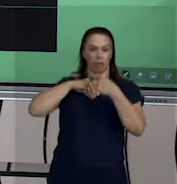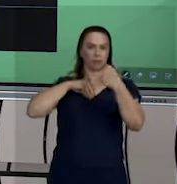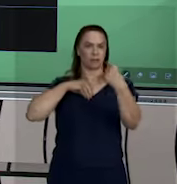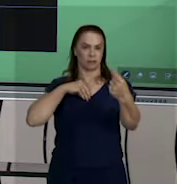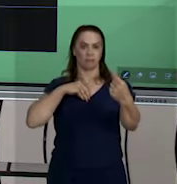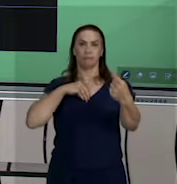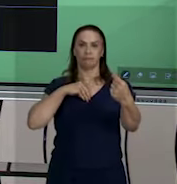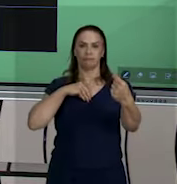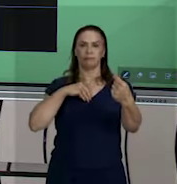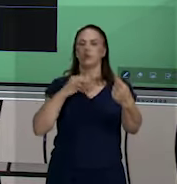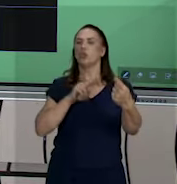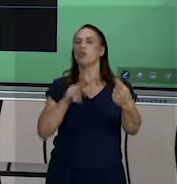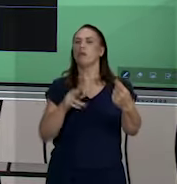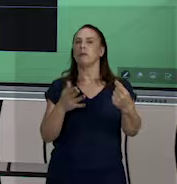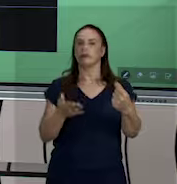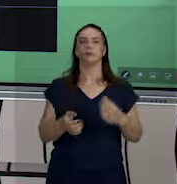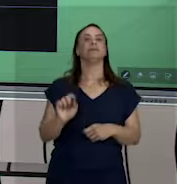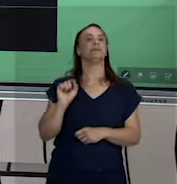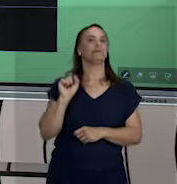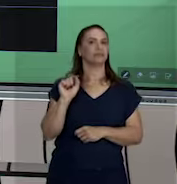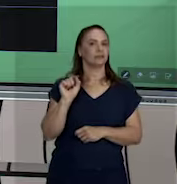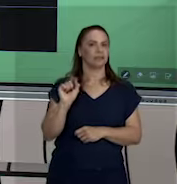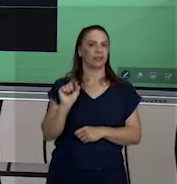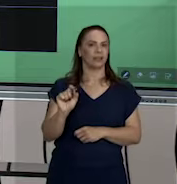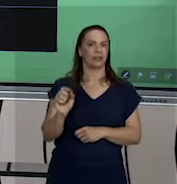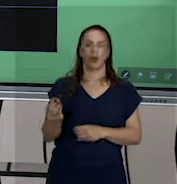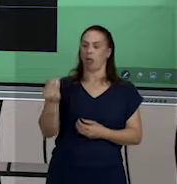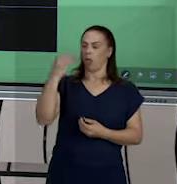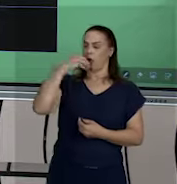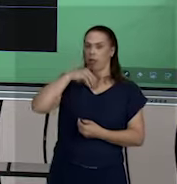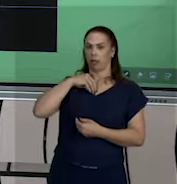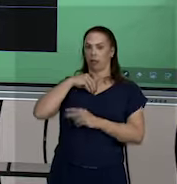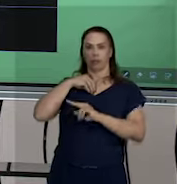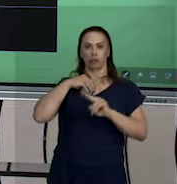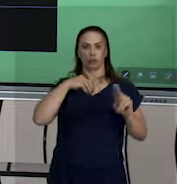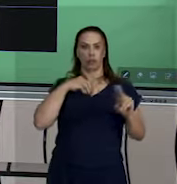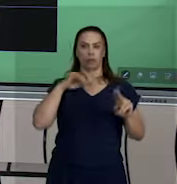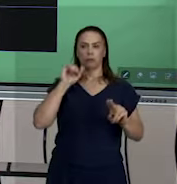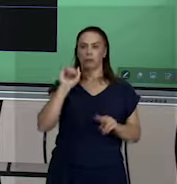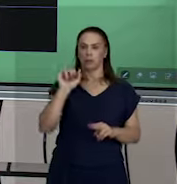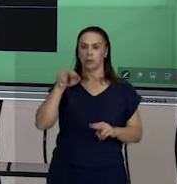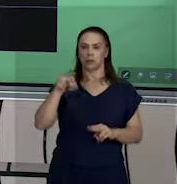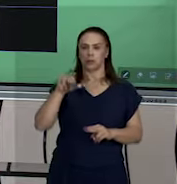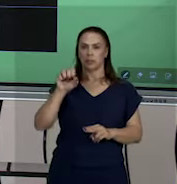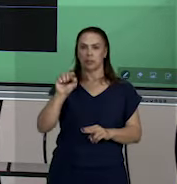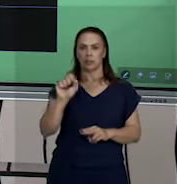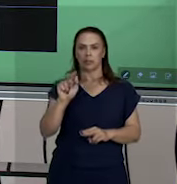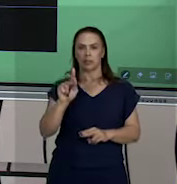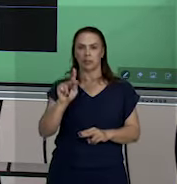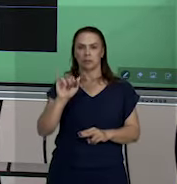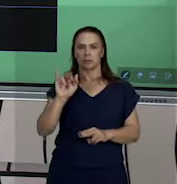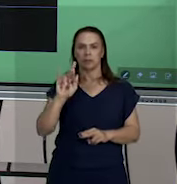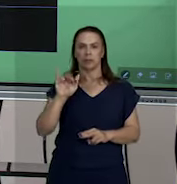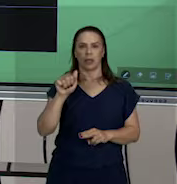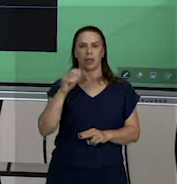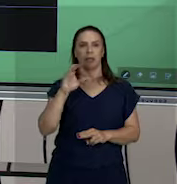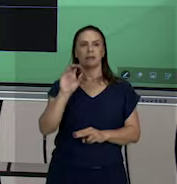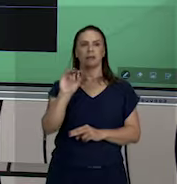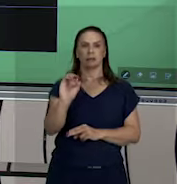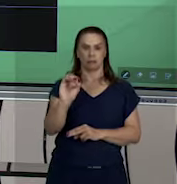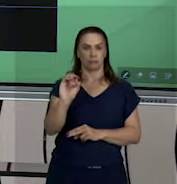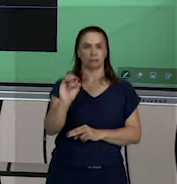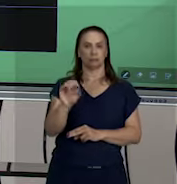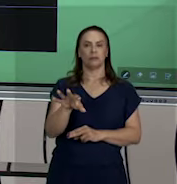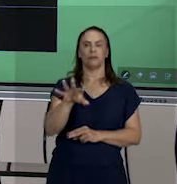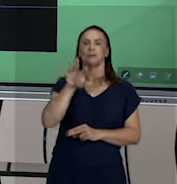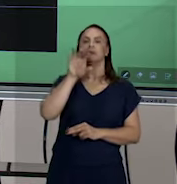nos nossos pulmões, o nome desse movimento é chamado de inspiração. Então, aqui, ó, nós estamos